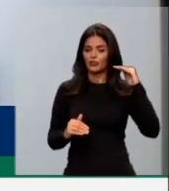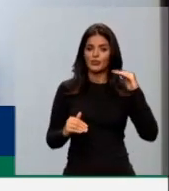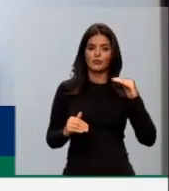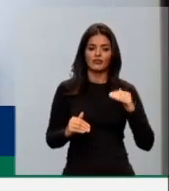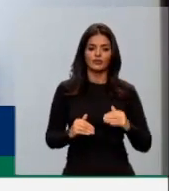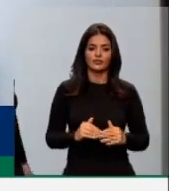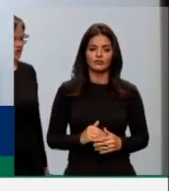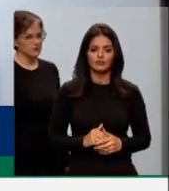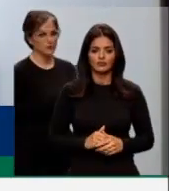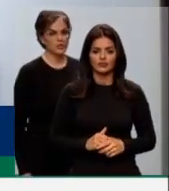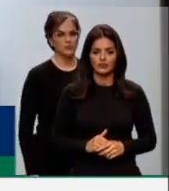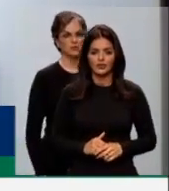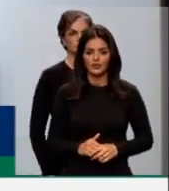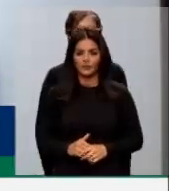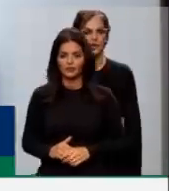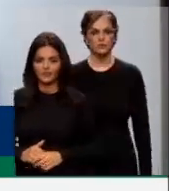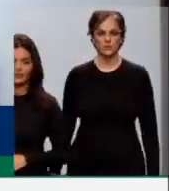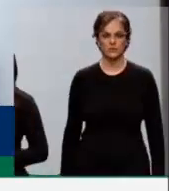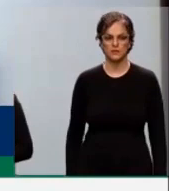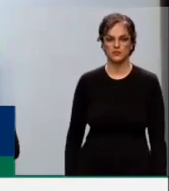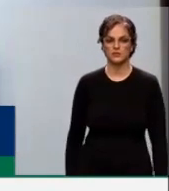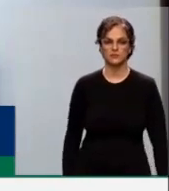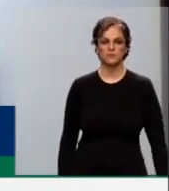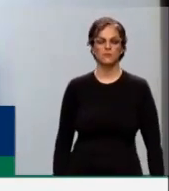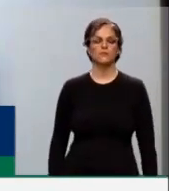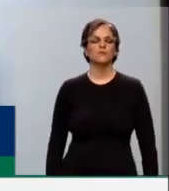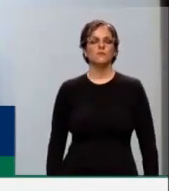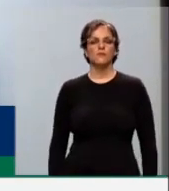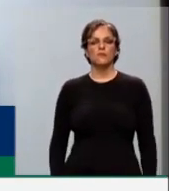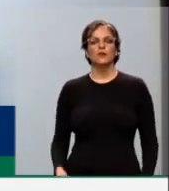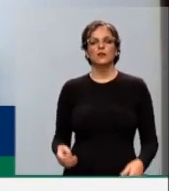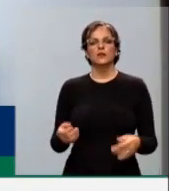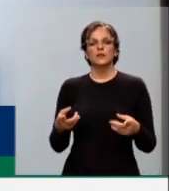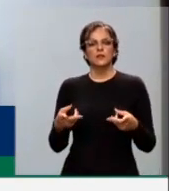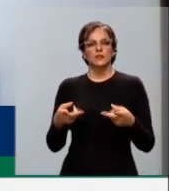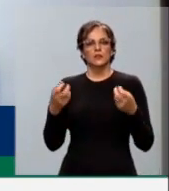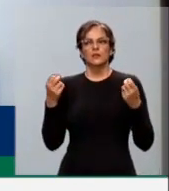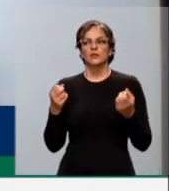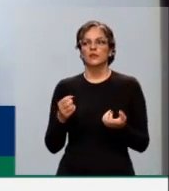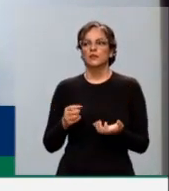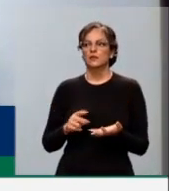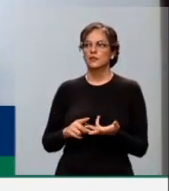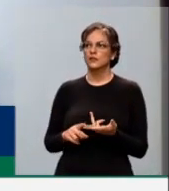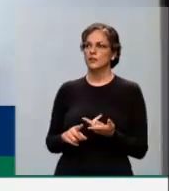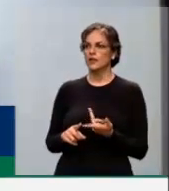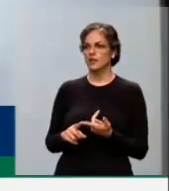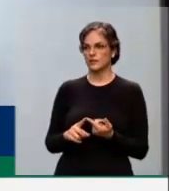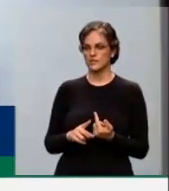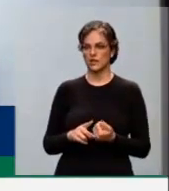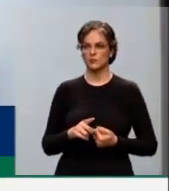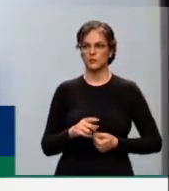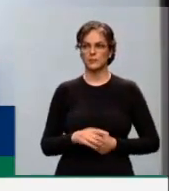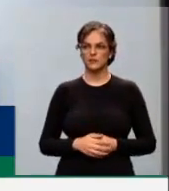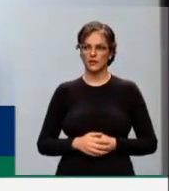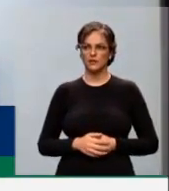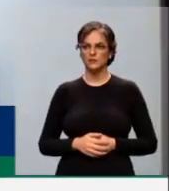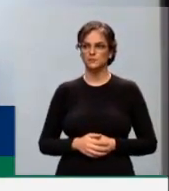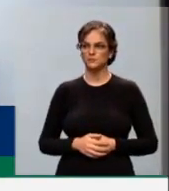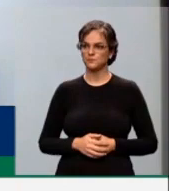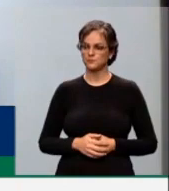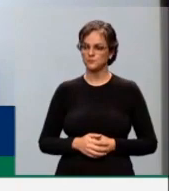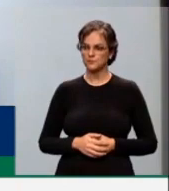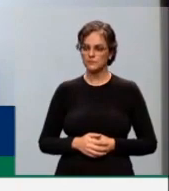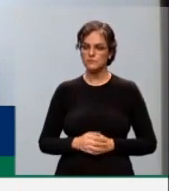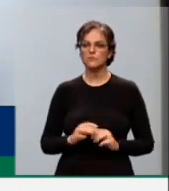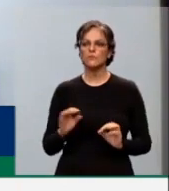serviço de saúde, que é muito evidente, a gente percebe isso pelos indicadores, principalmente em relação à população negra,